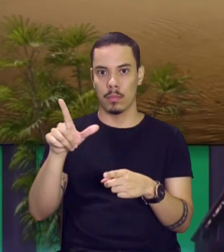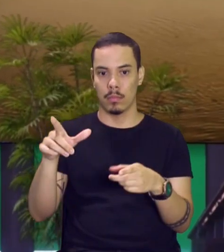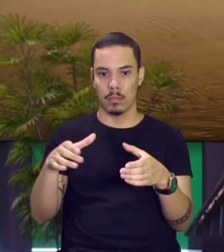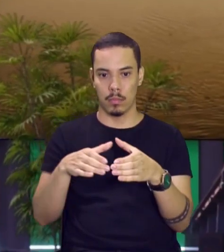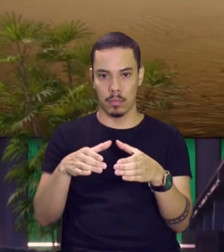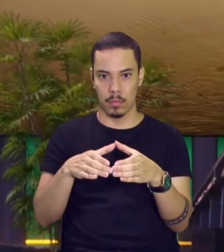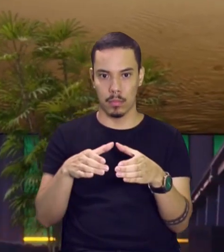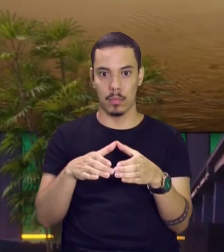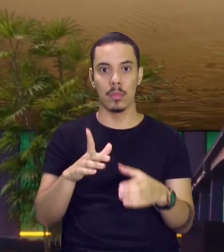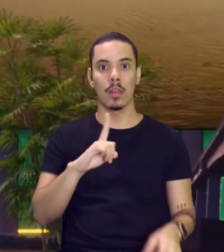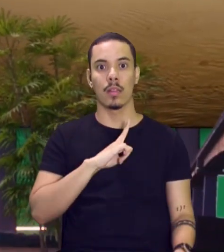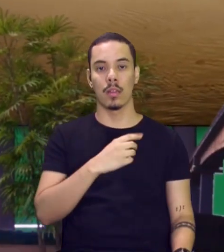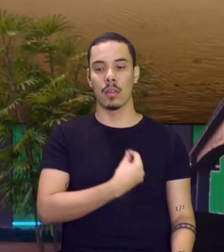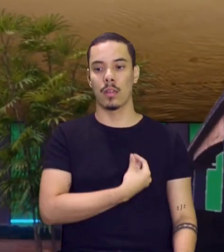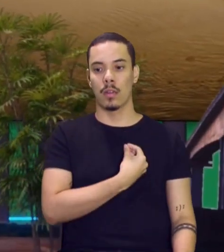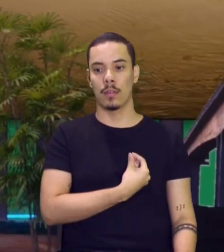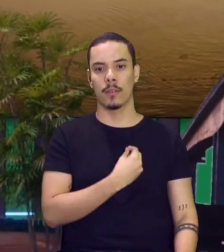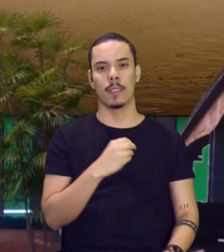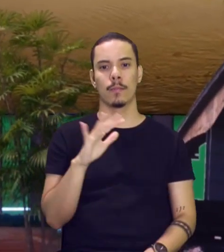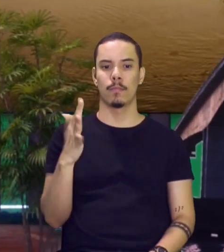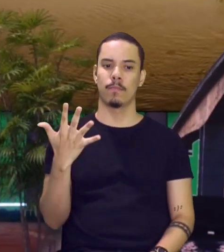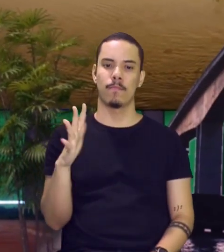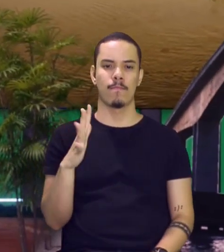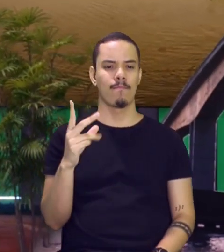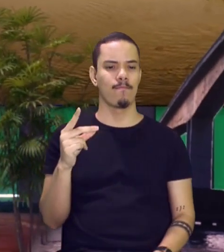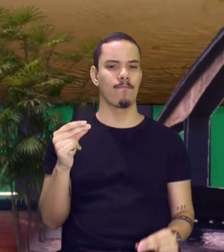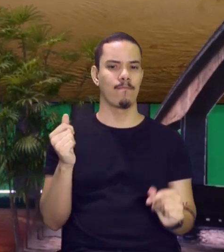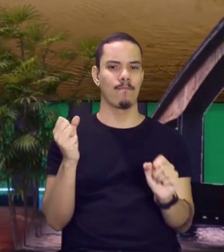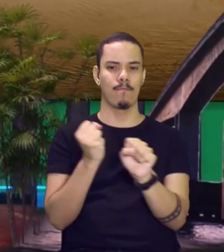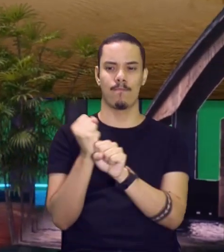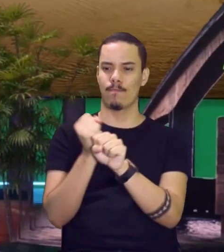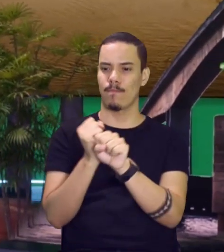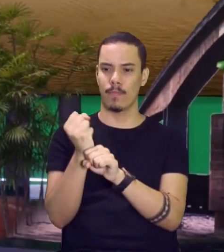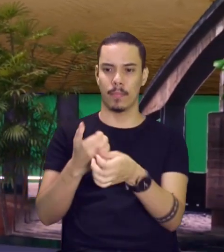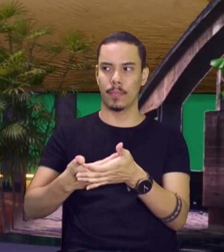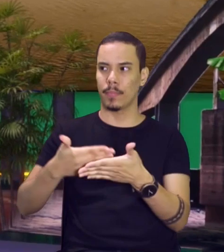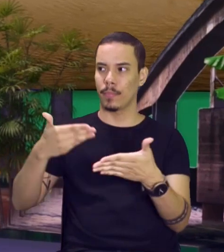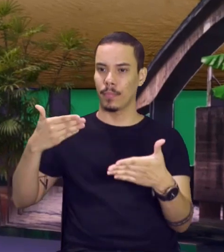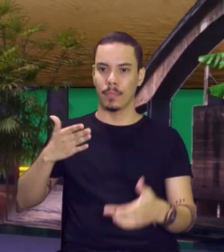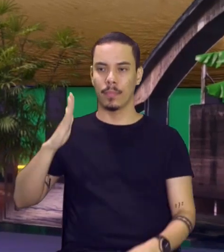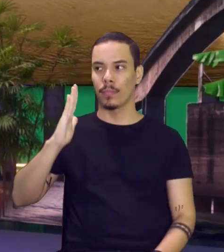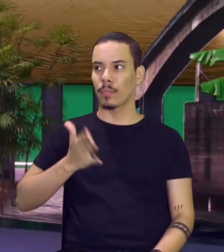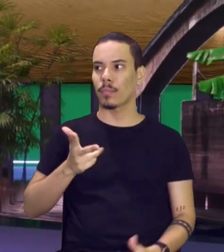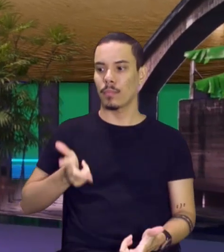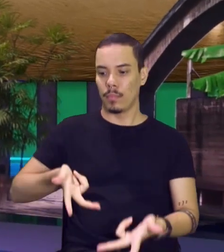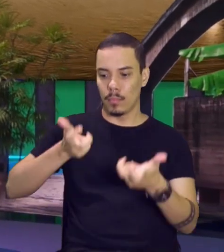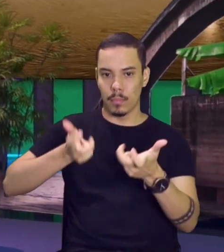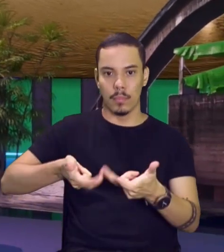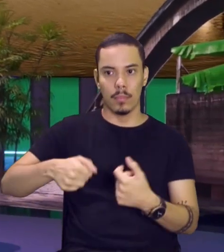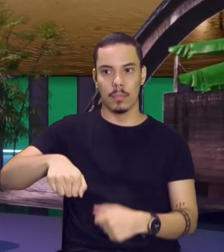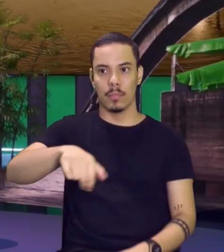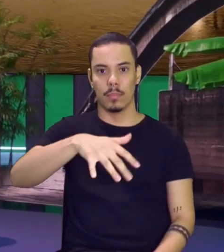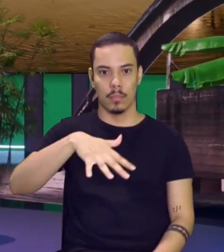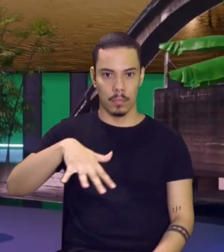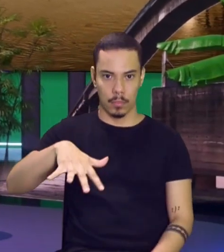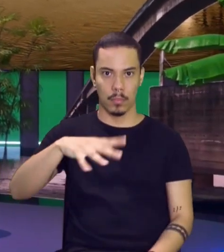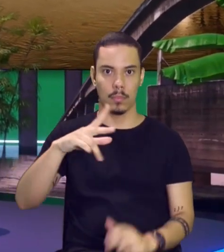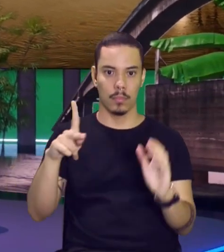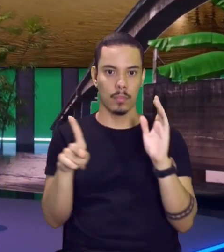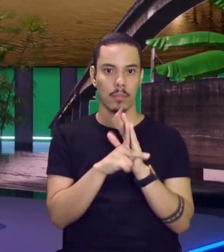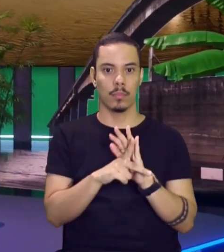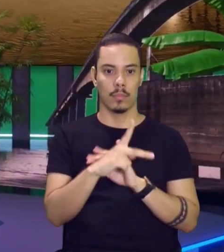aqui há muitos anos já explorando esta região.